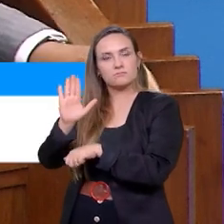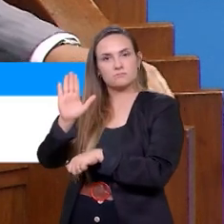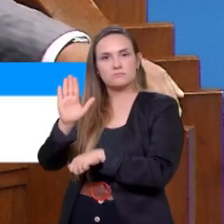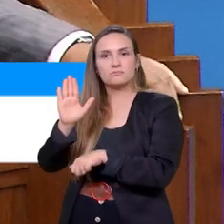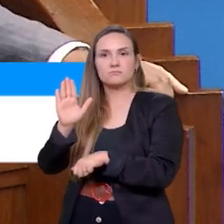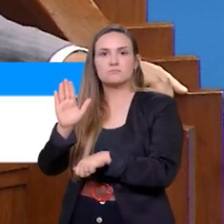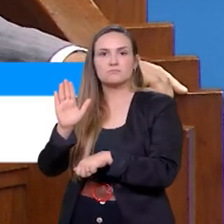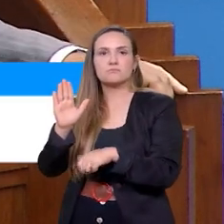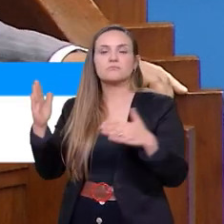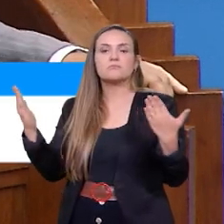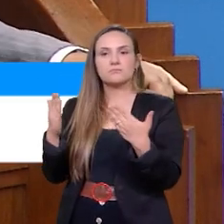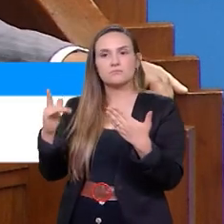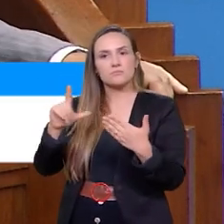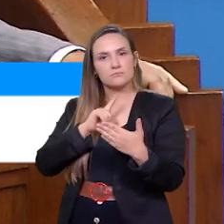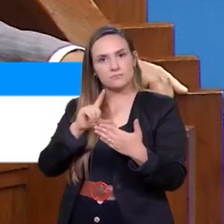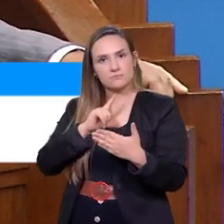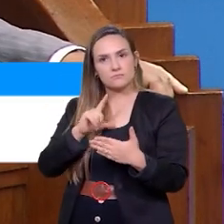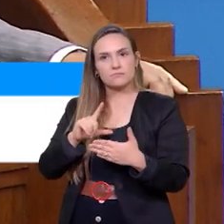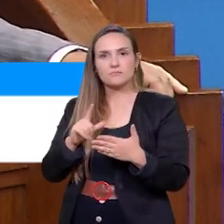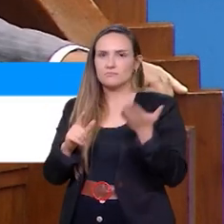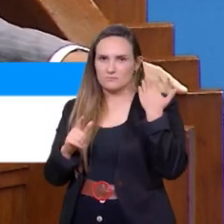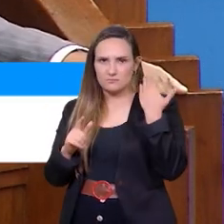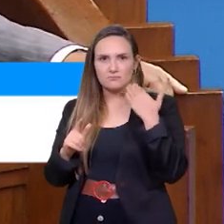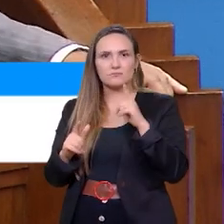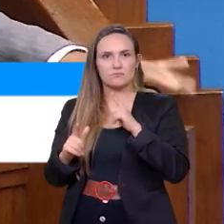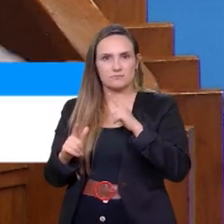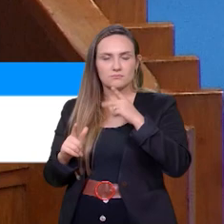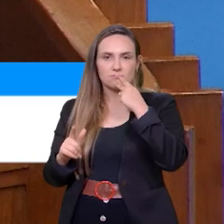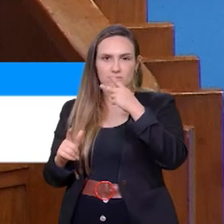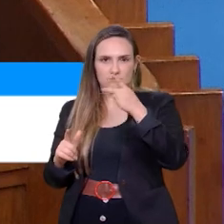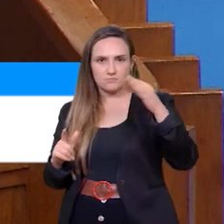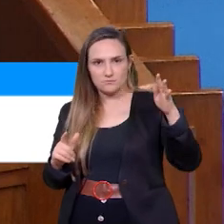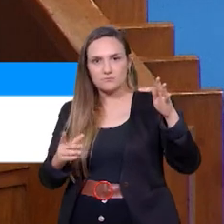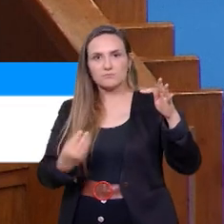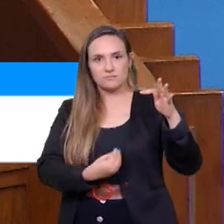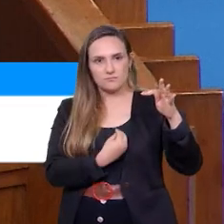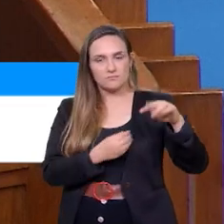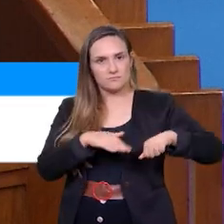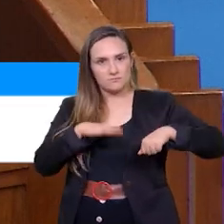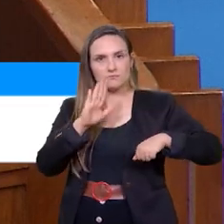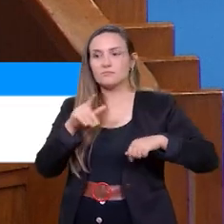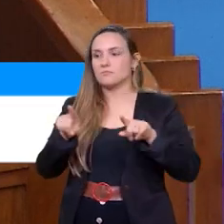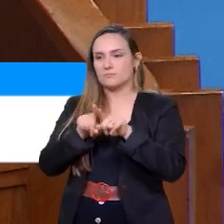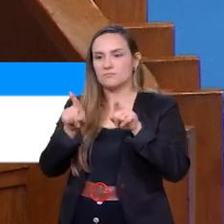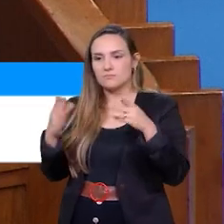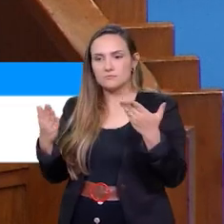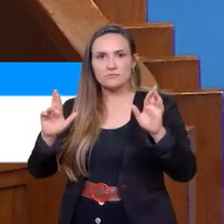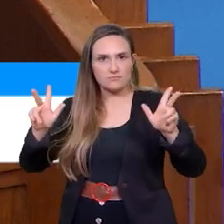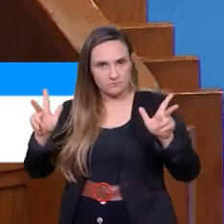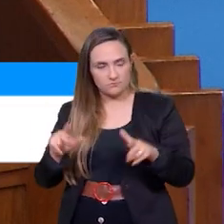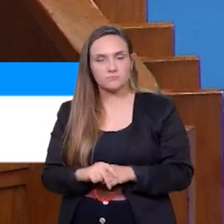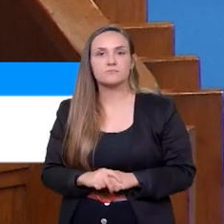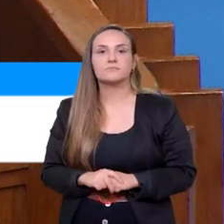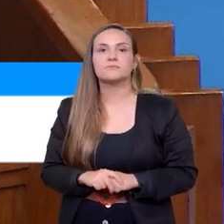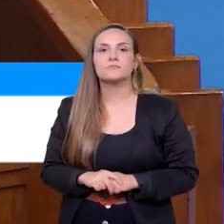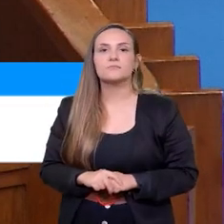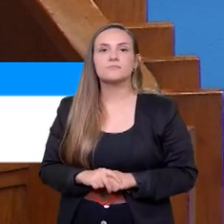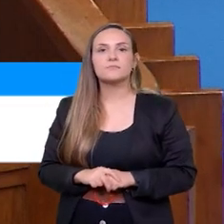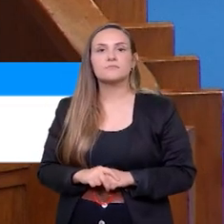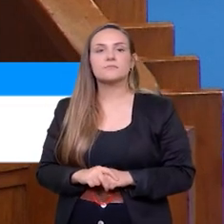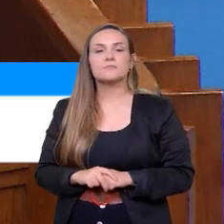com um tamanho uma fatia uma participação maior principalmente por parte do partido dos trabalhadores quando